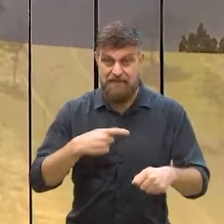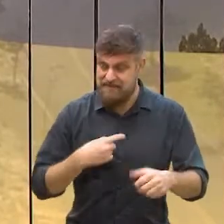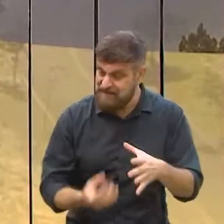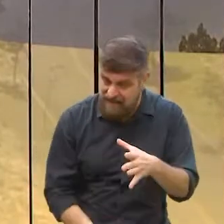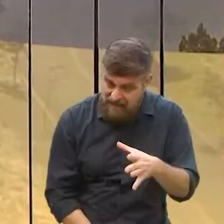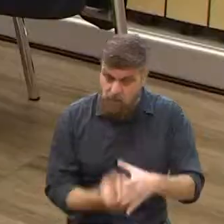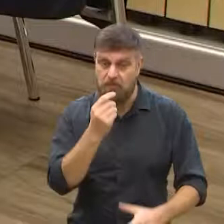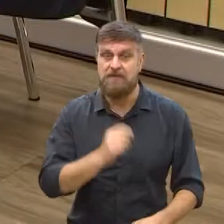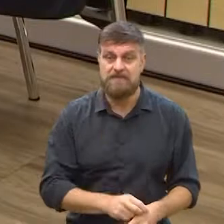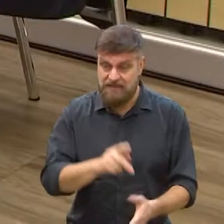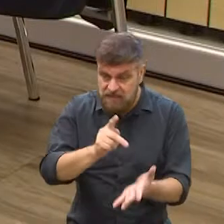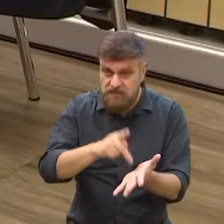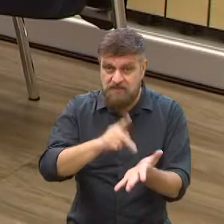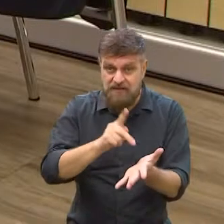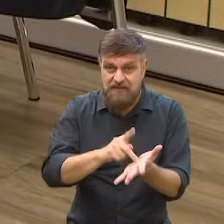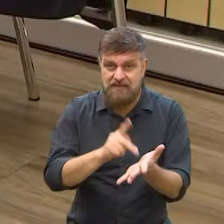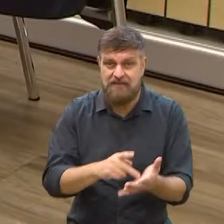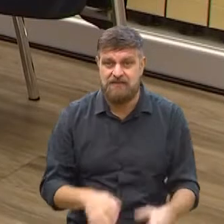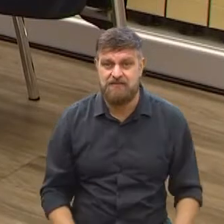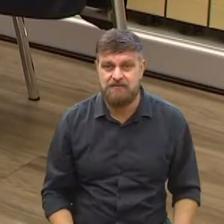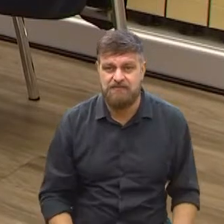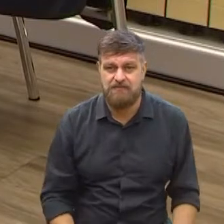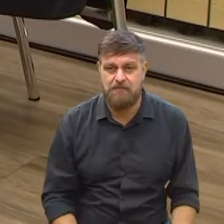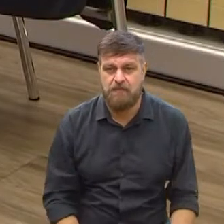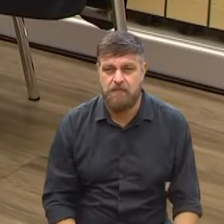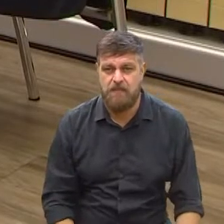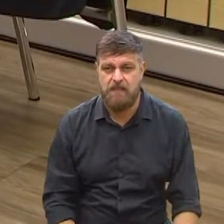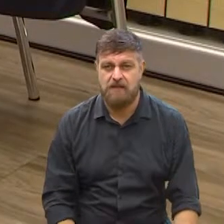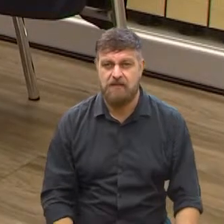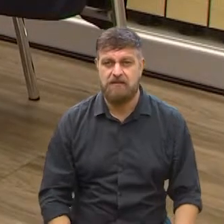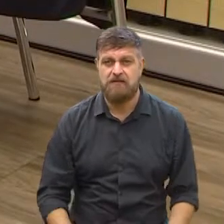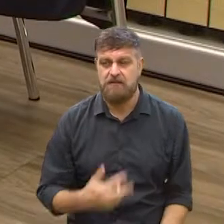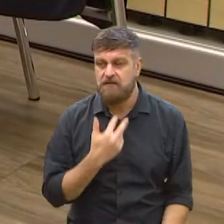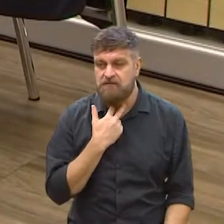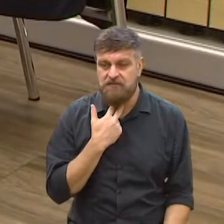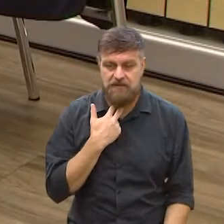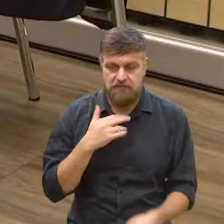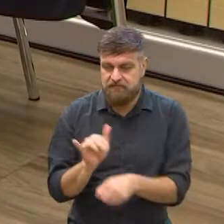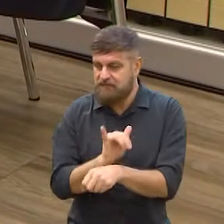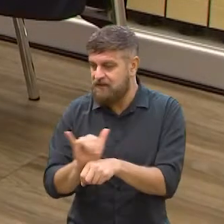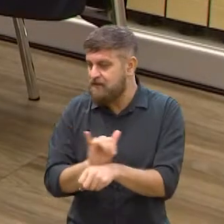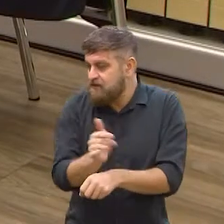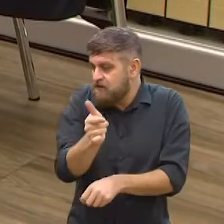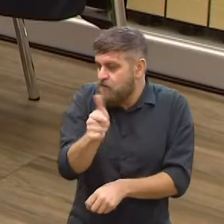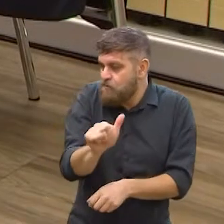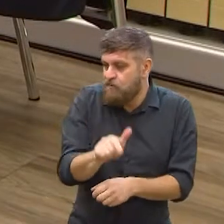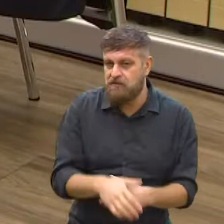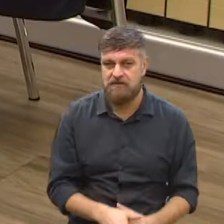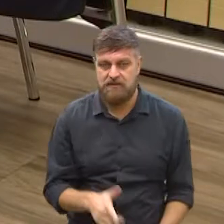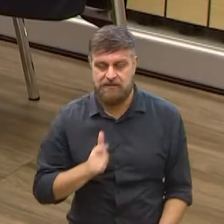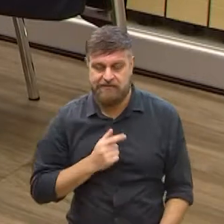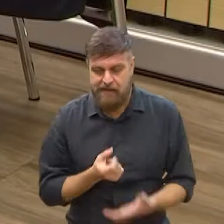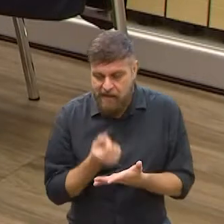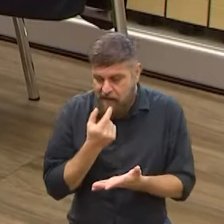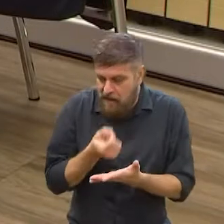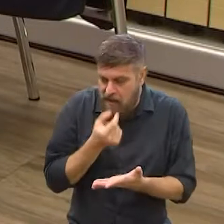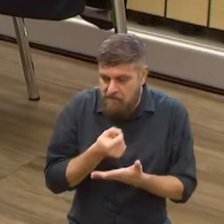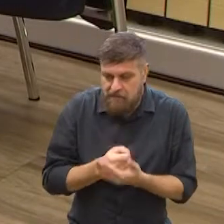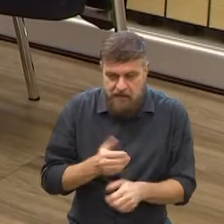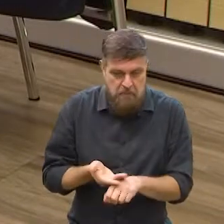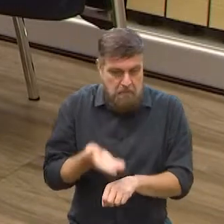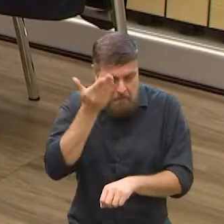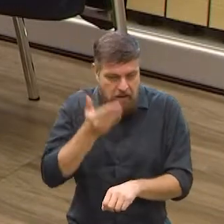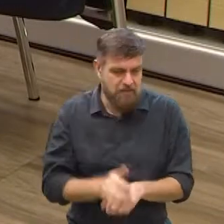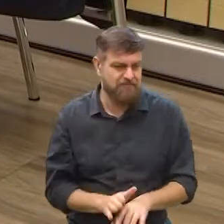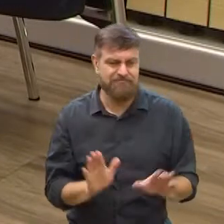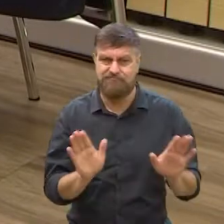que acontecer. Você não tem outras medidas, como se fosse mais remédios, menos remédios, mais isso,